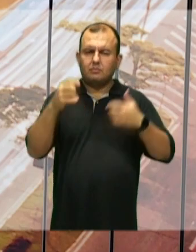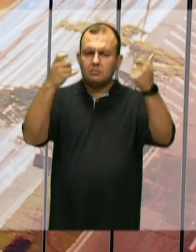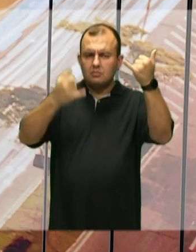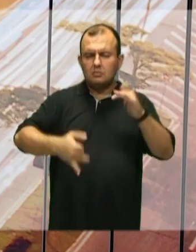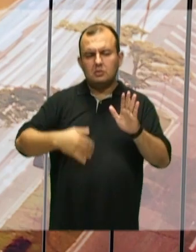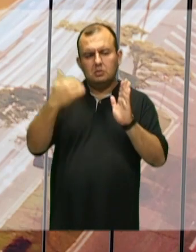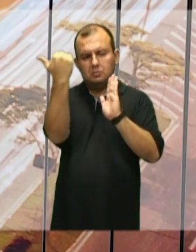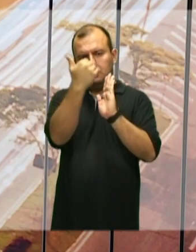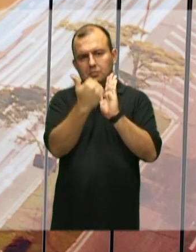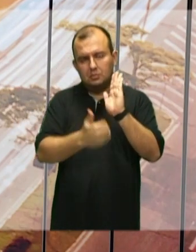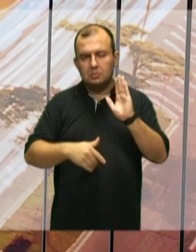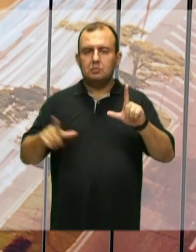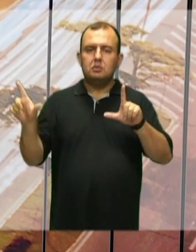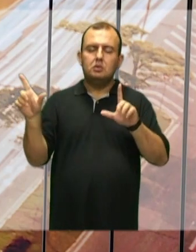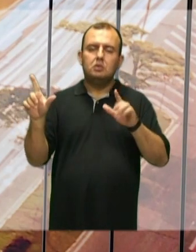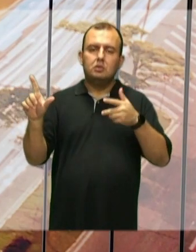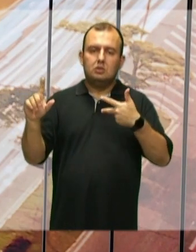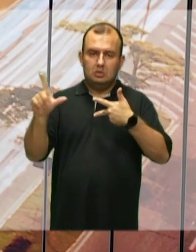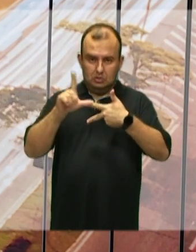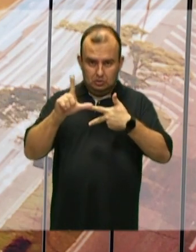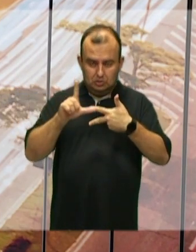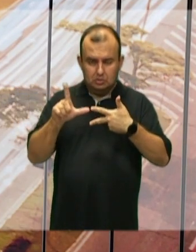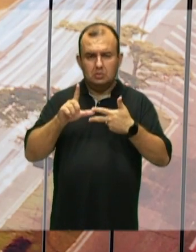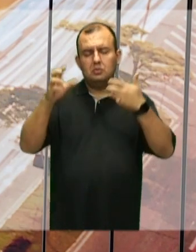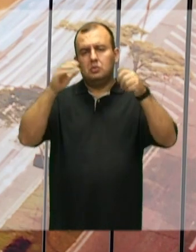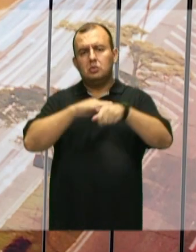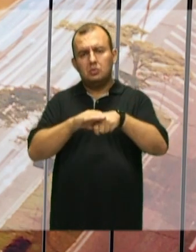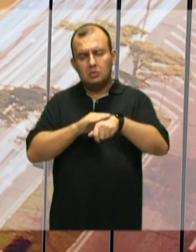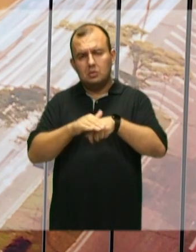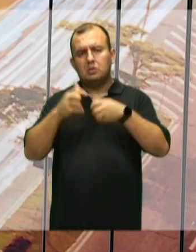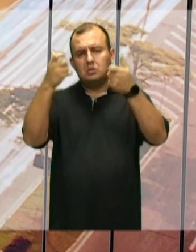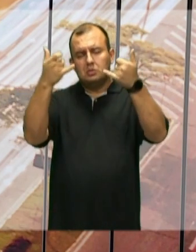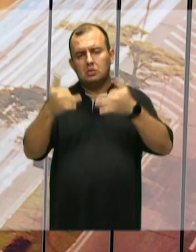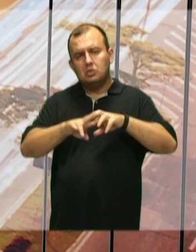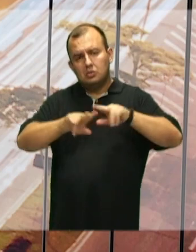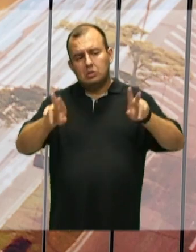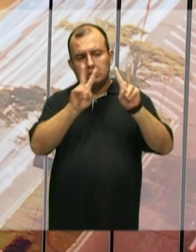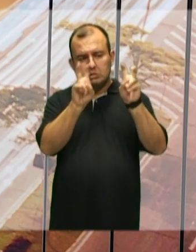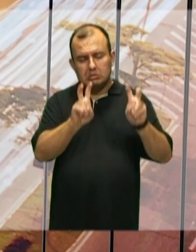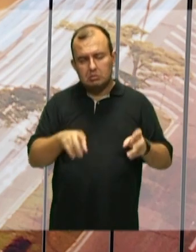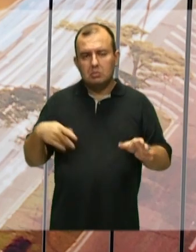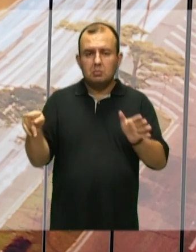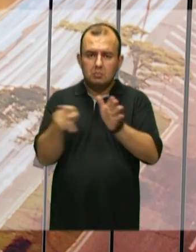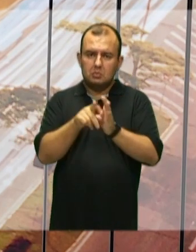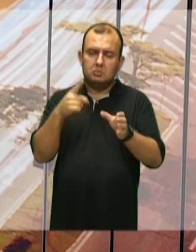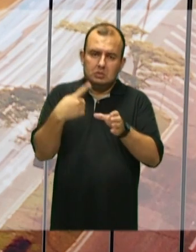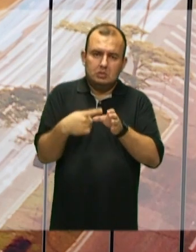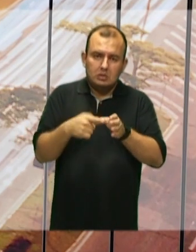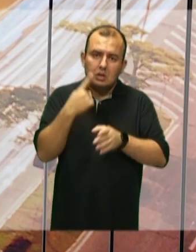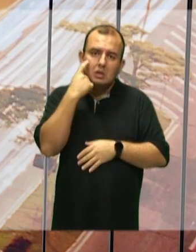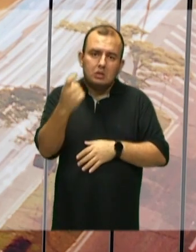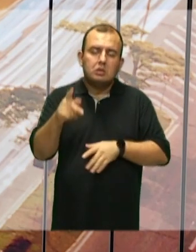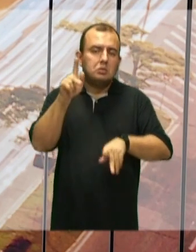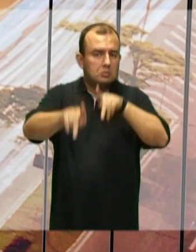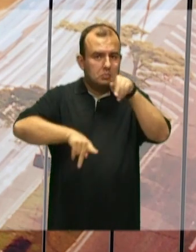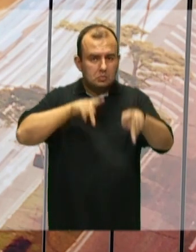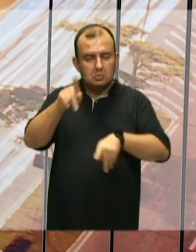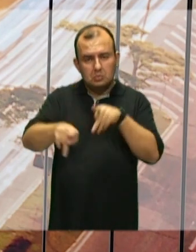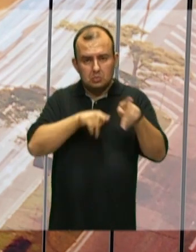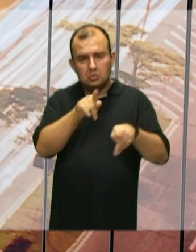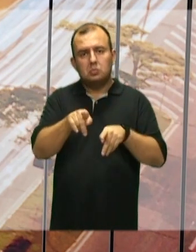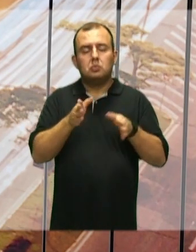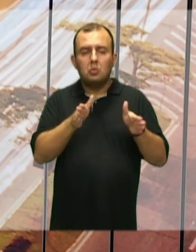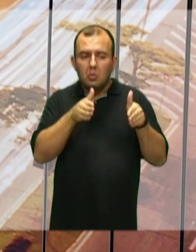suas pautas legislativas e comentarem os demais assuntos da cidade tendo interesse público como